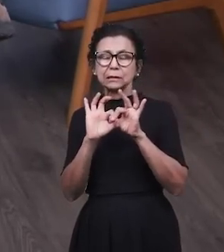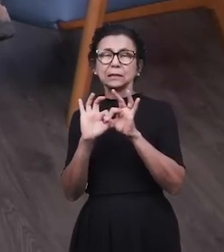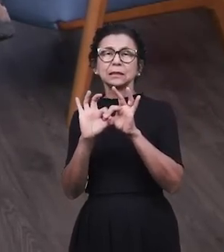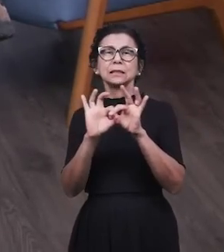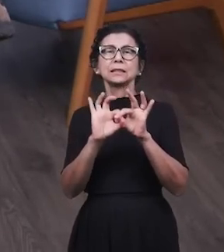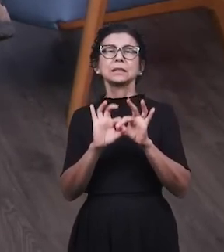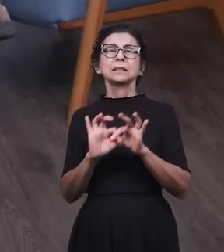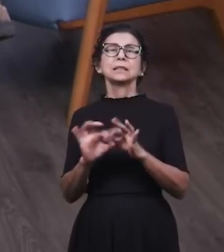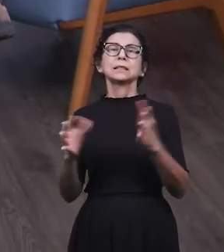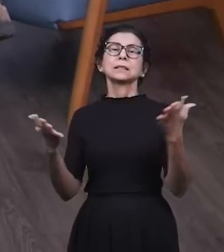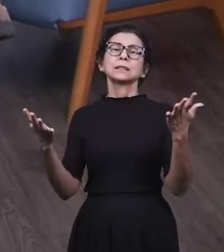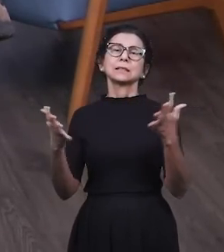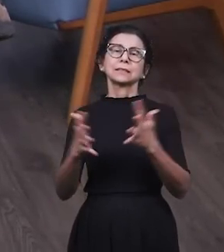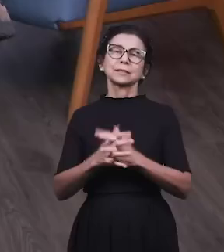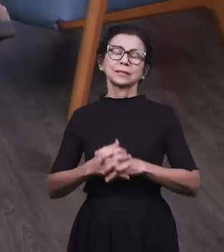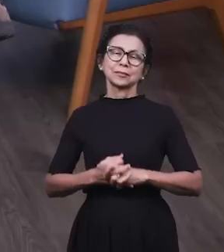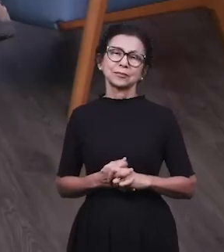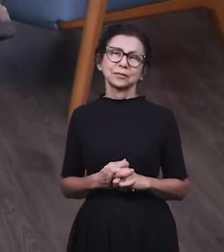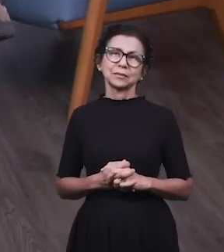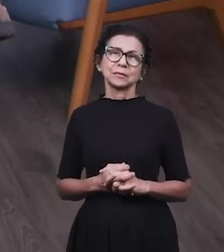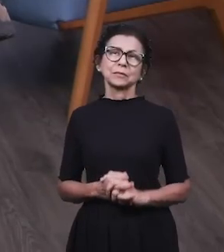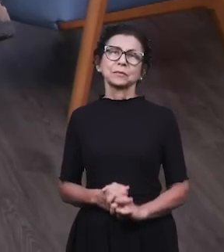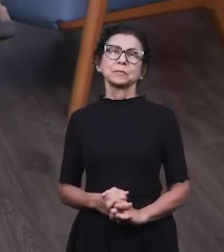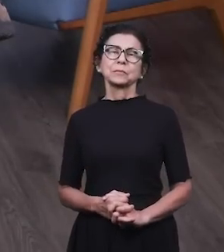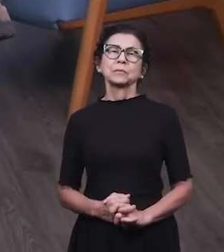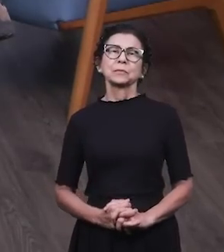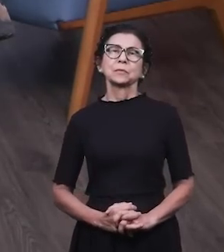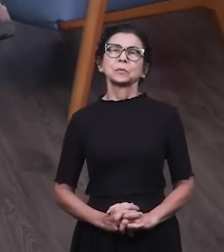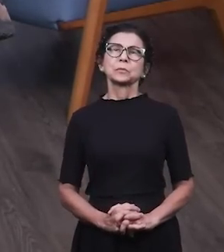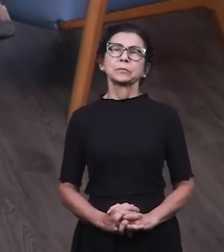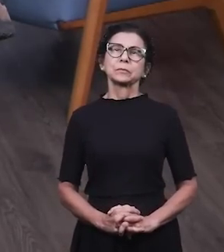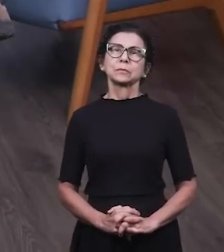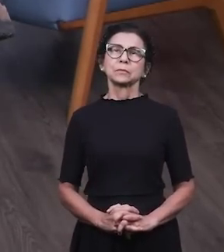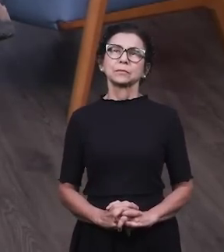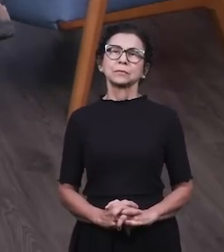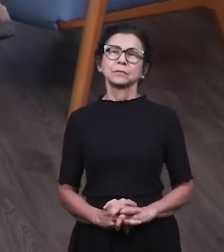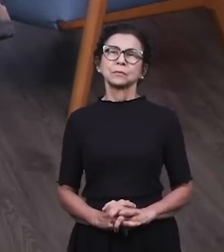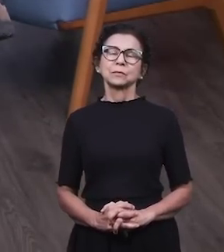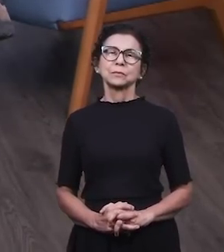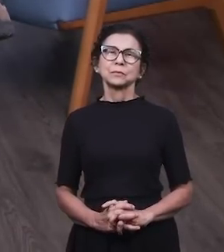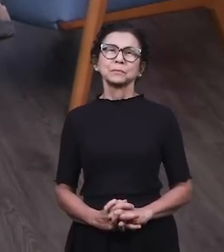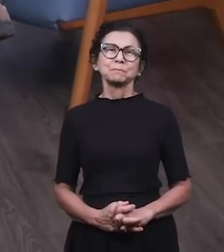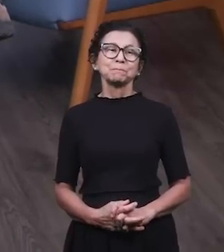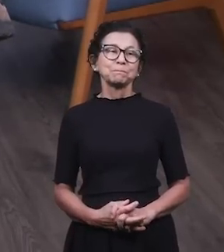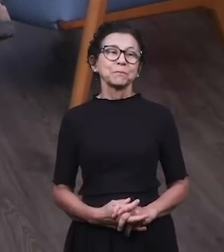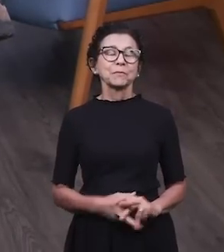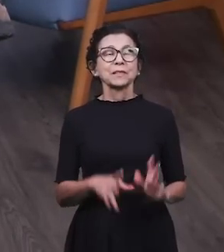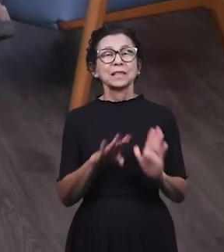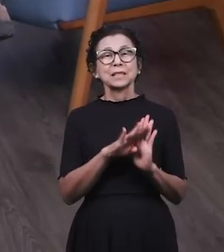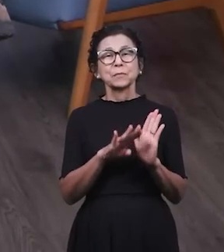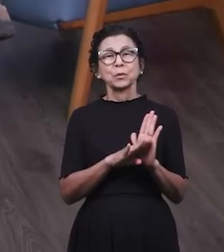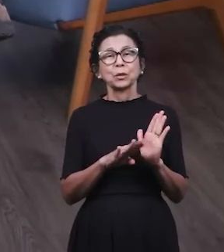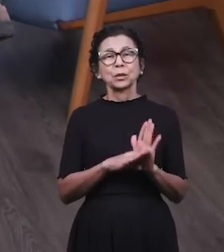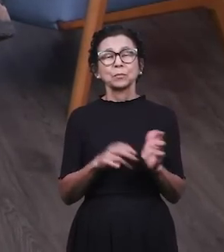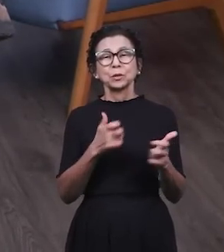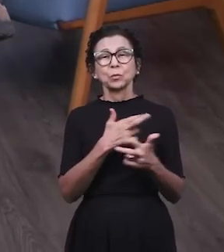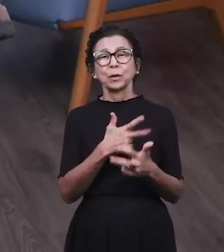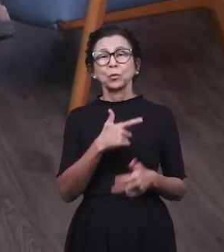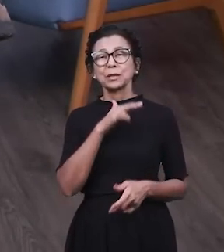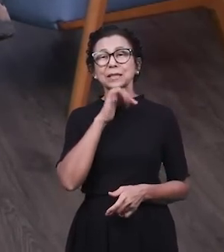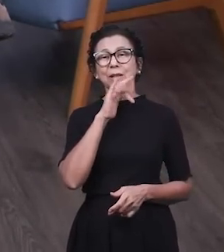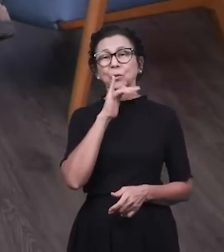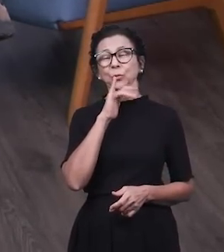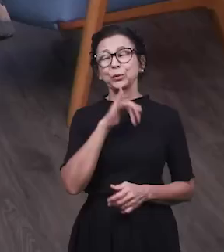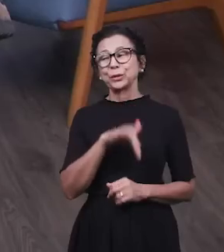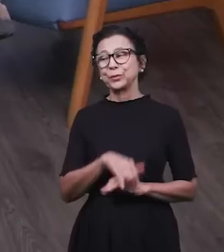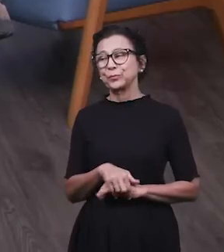mundo sequestrou através dos vícios. Olha só, Deus. Esse programa tem uma coisa que não é muito boa, é que